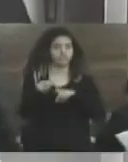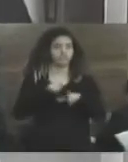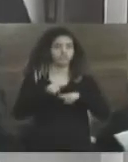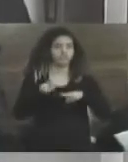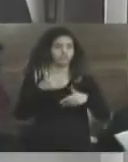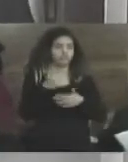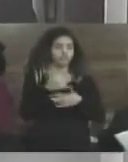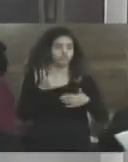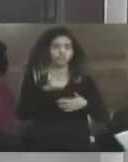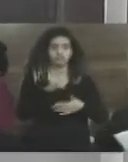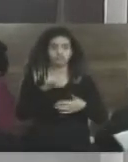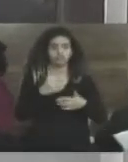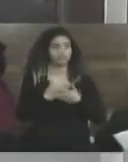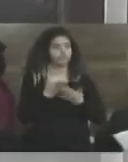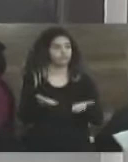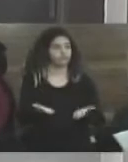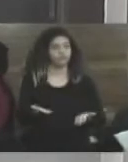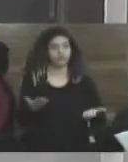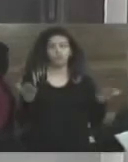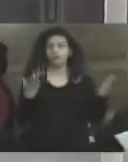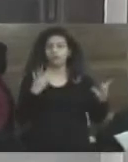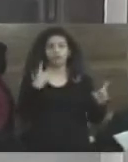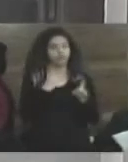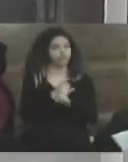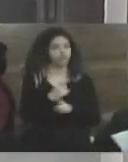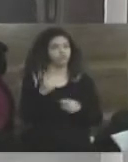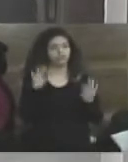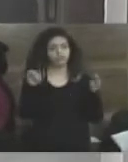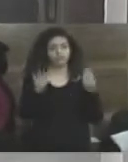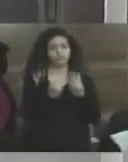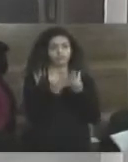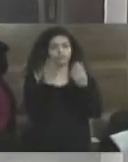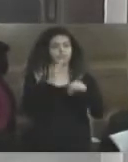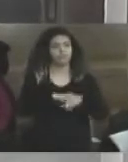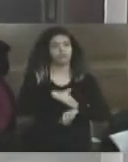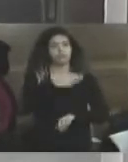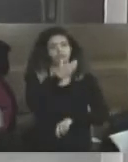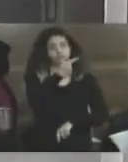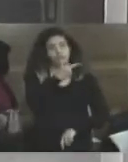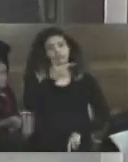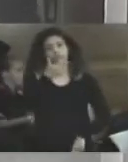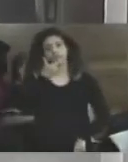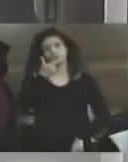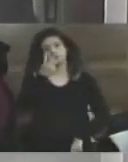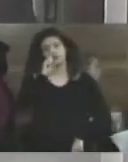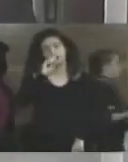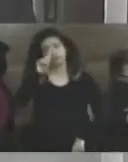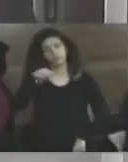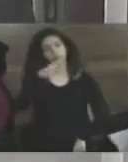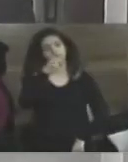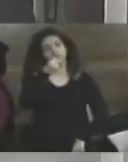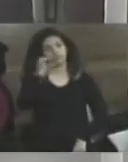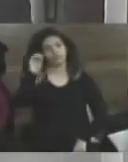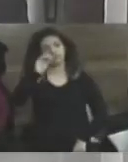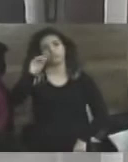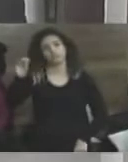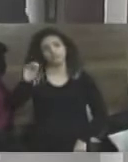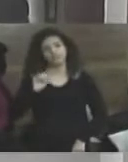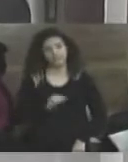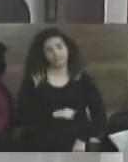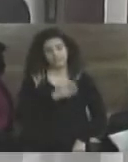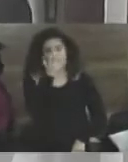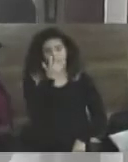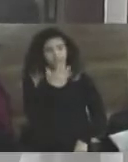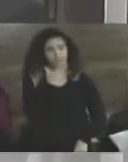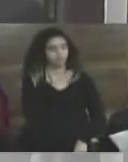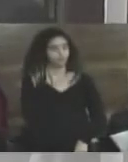perder. Então, não se encontra hoje na Brasfel mais 2.800. Tem em torno de 2.000, isso é muito sério. Então, a